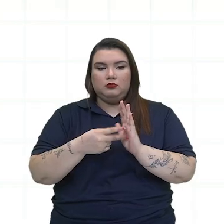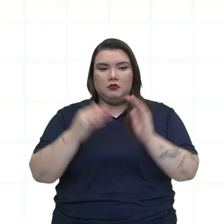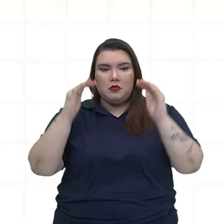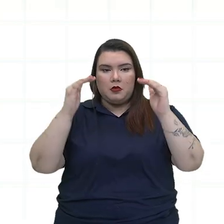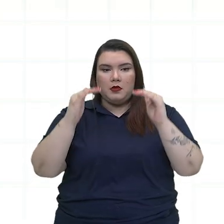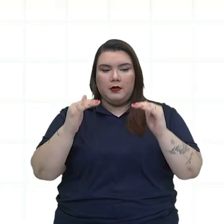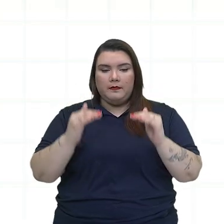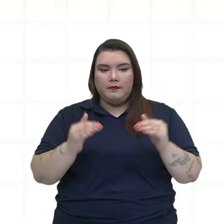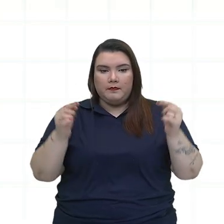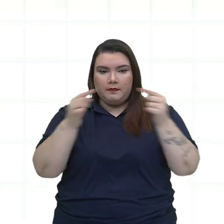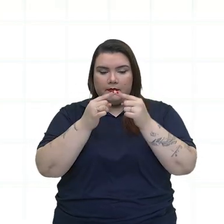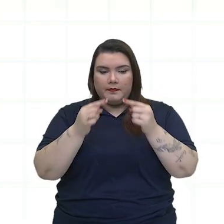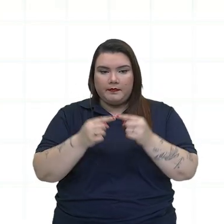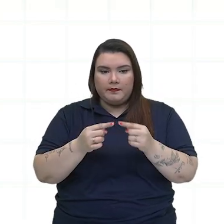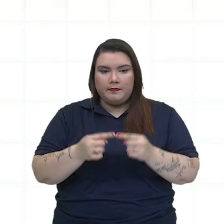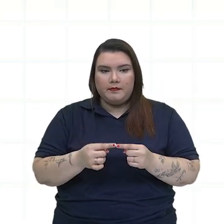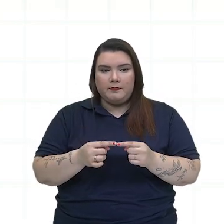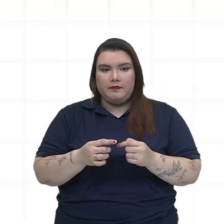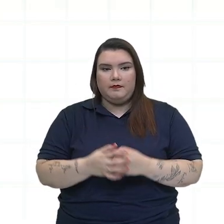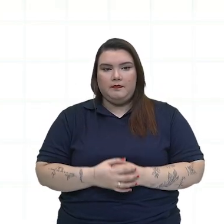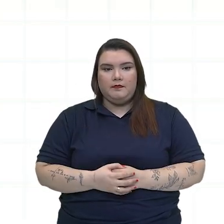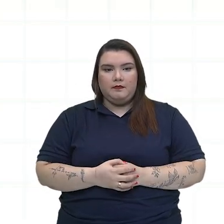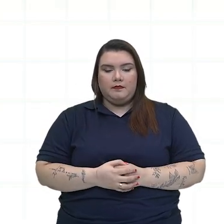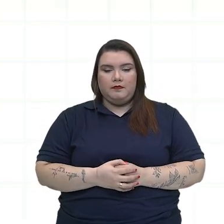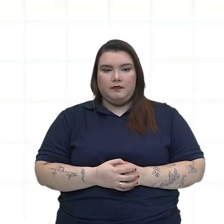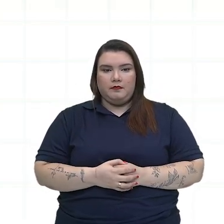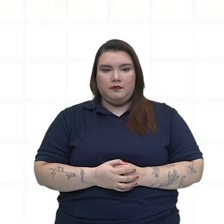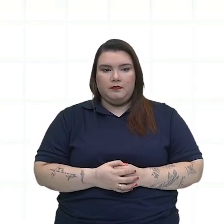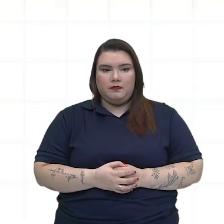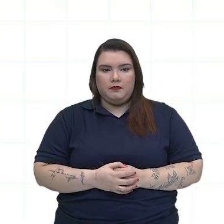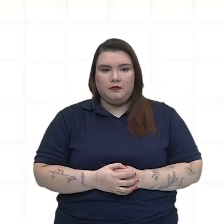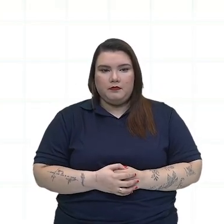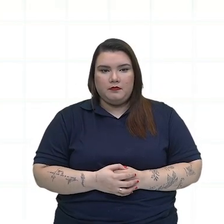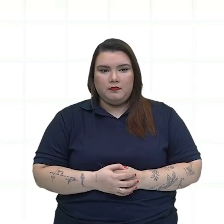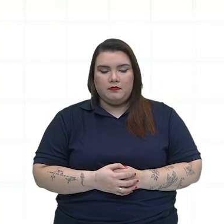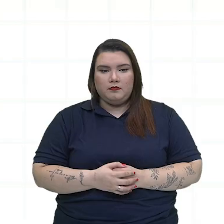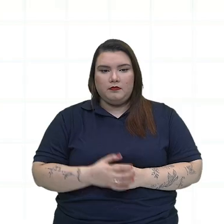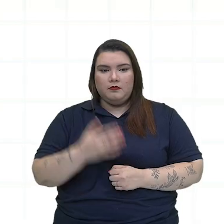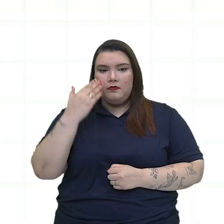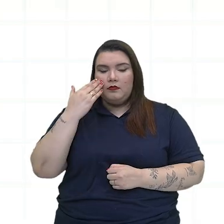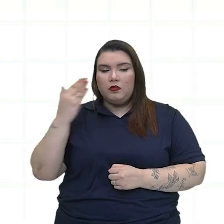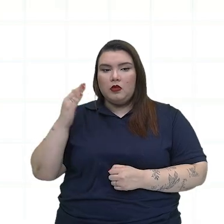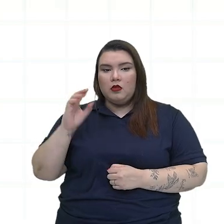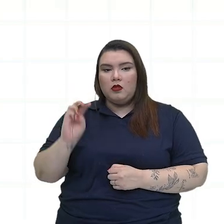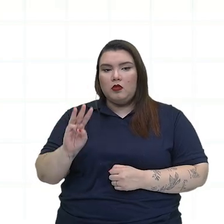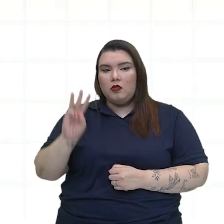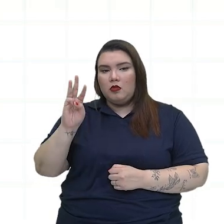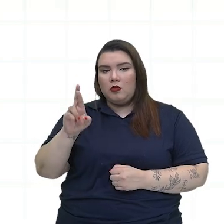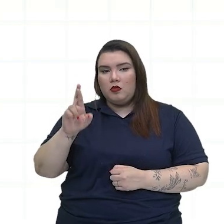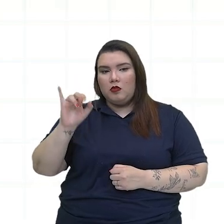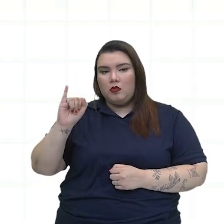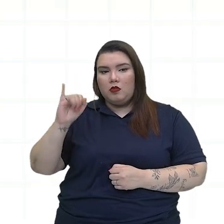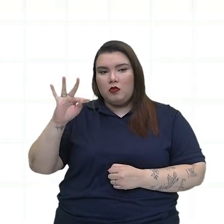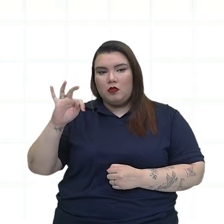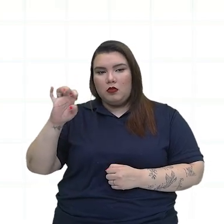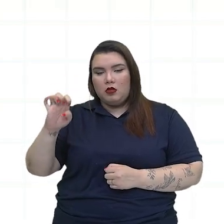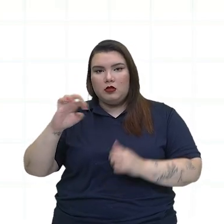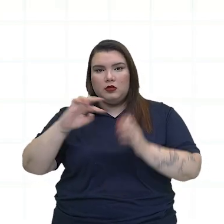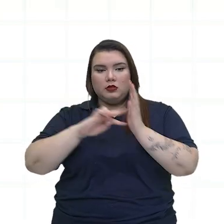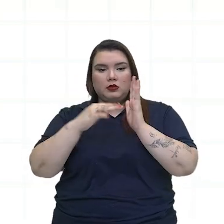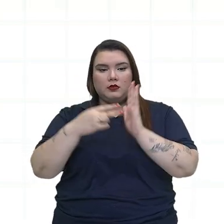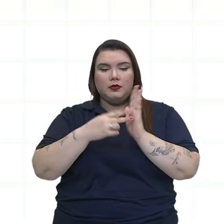né? Correr. To run. To write quer dizer escrever.